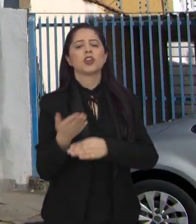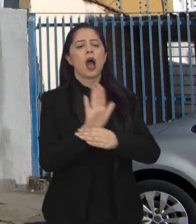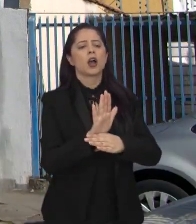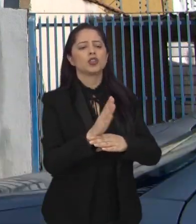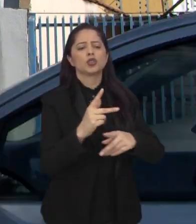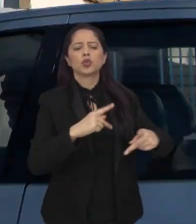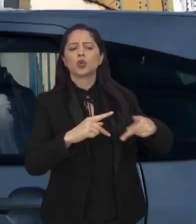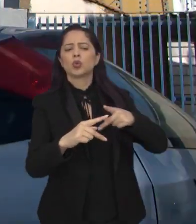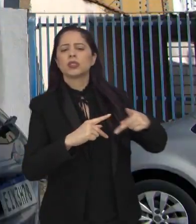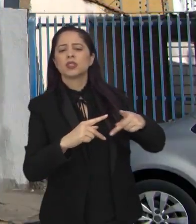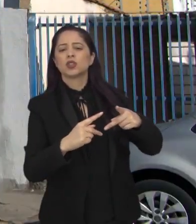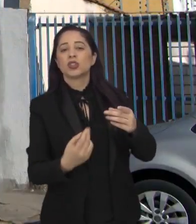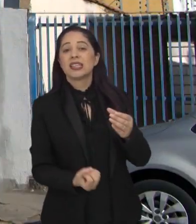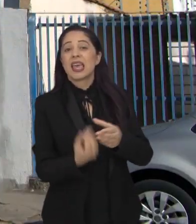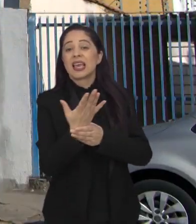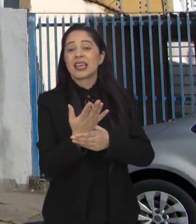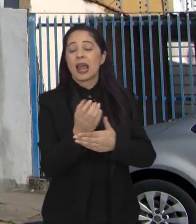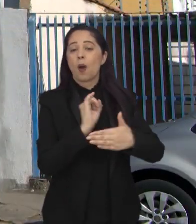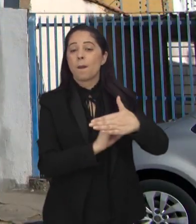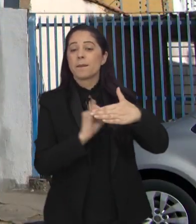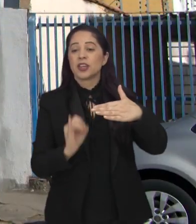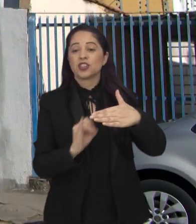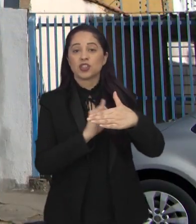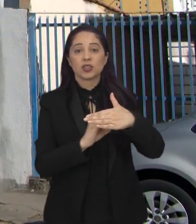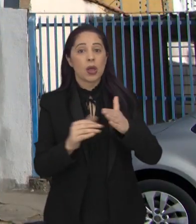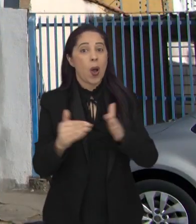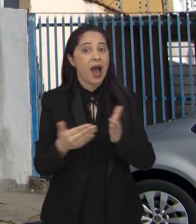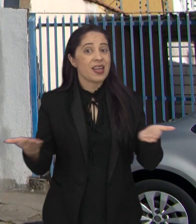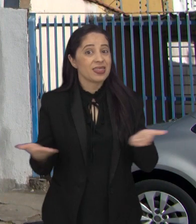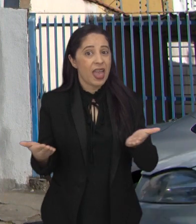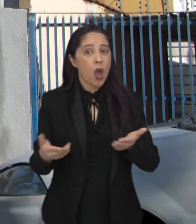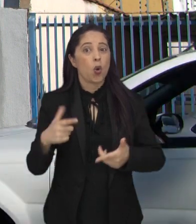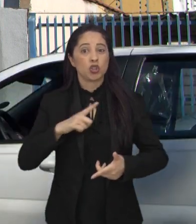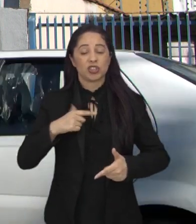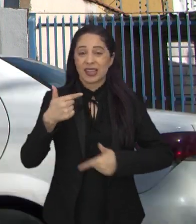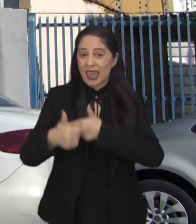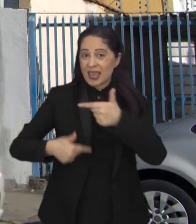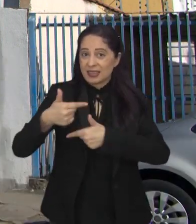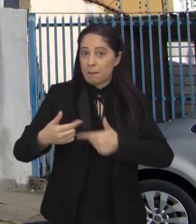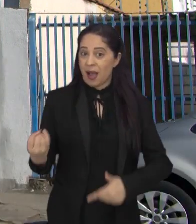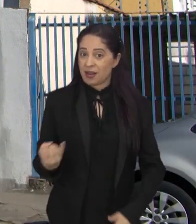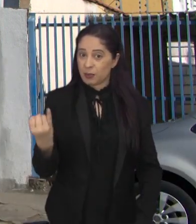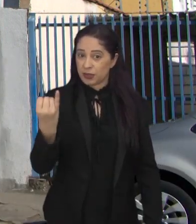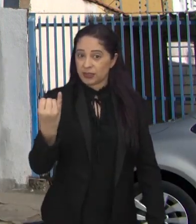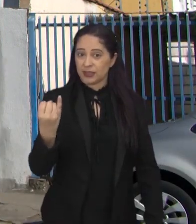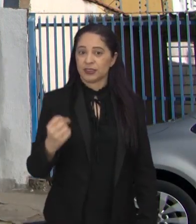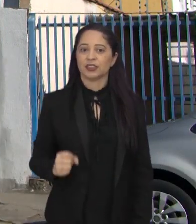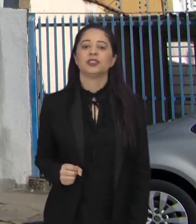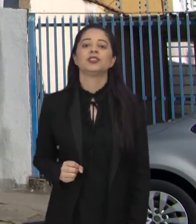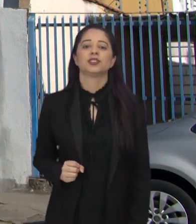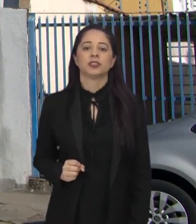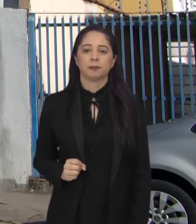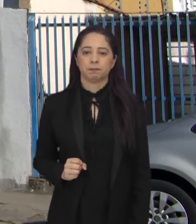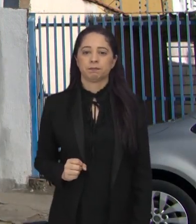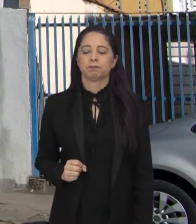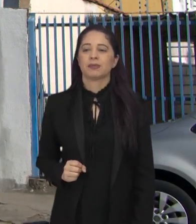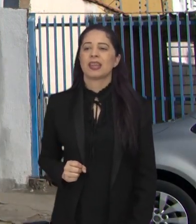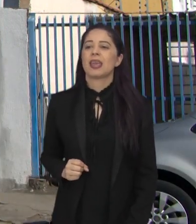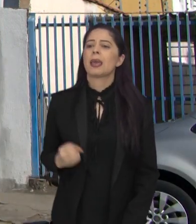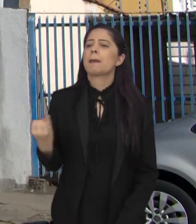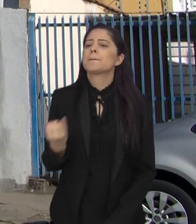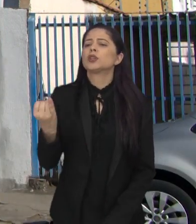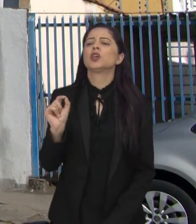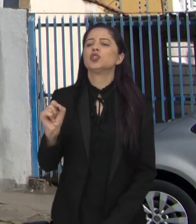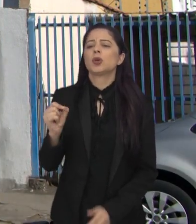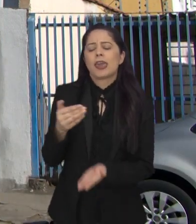Conselho Metropolitano, contribuiu para construir na cidade uma instituição que até os dias atuais desenvolve um